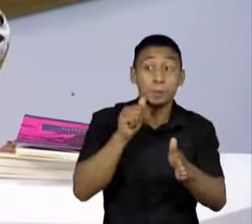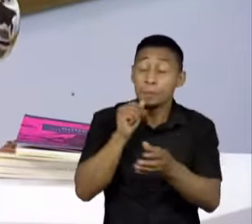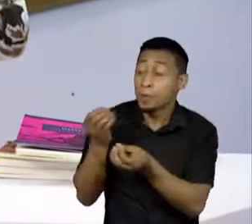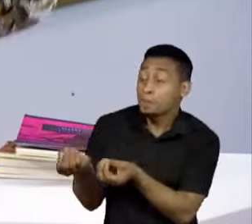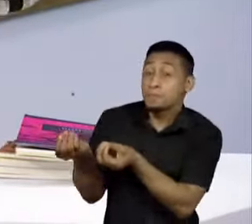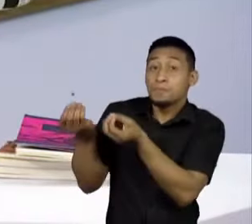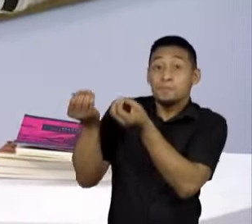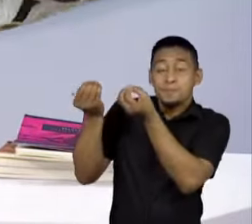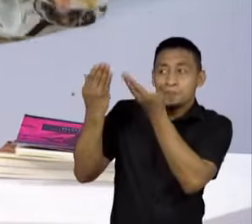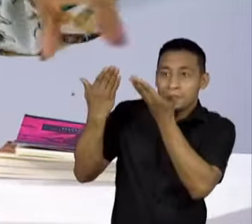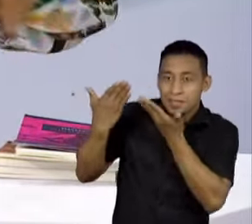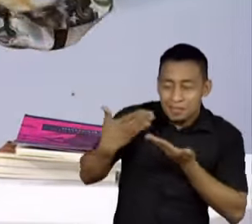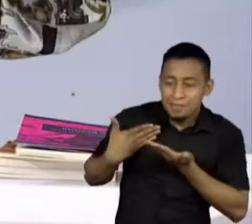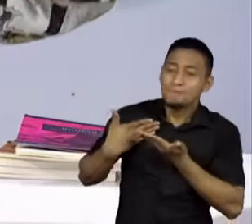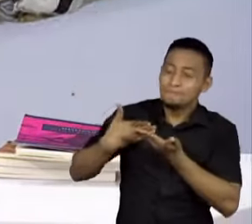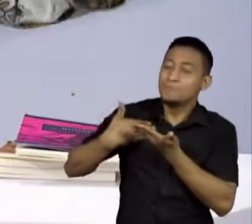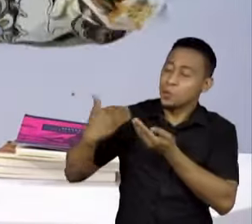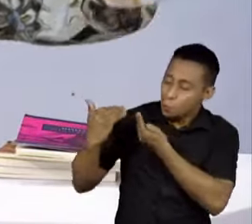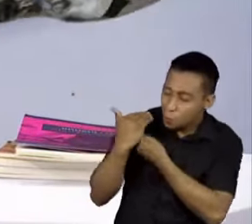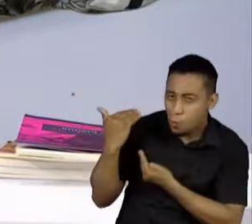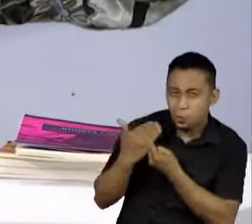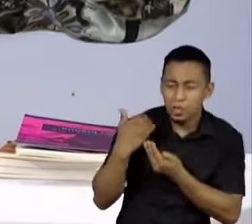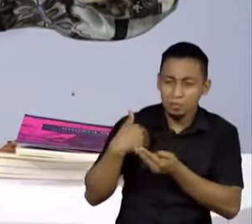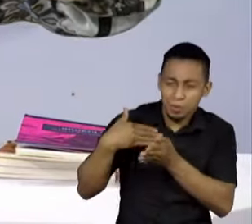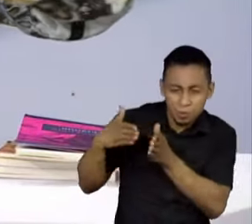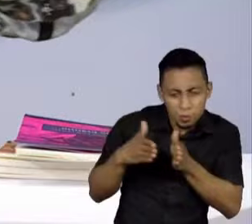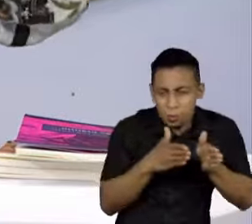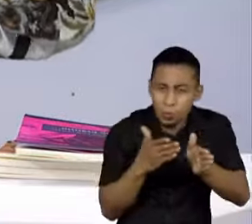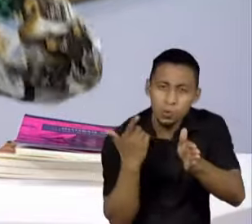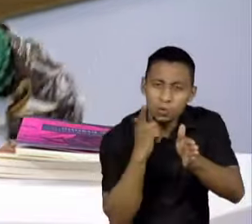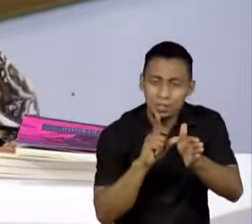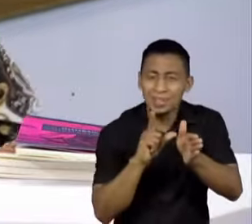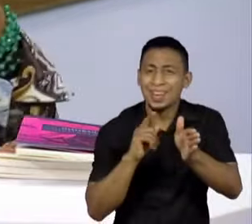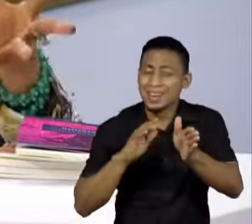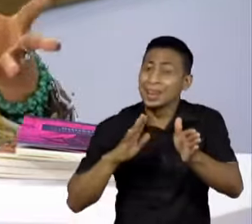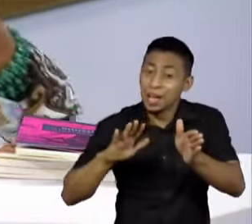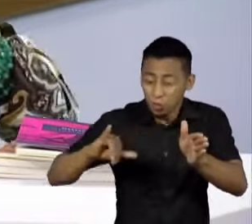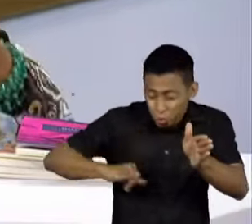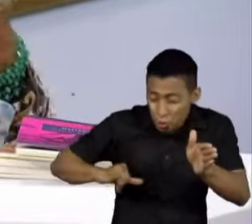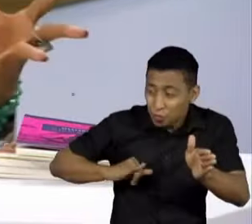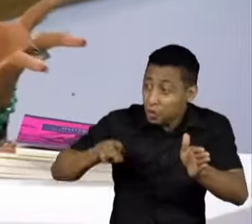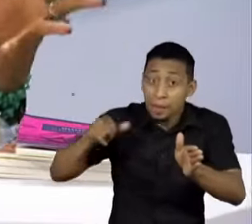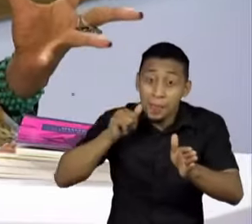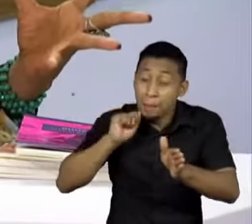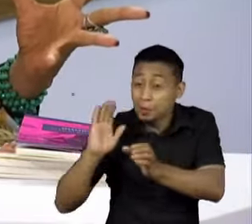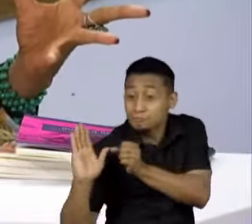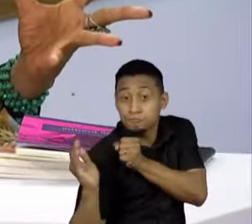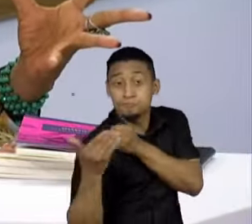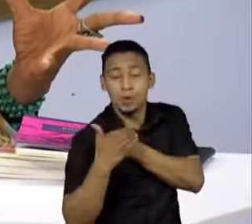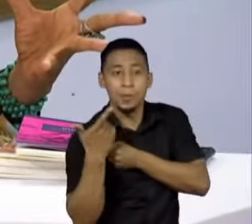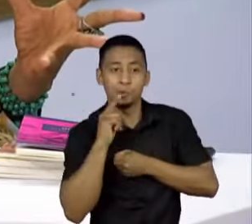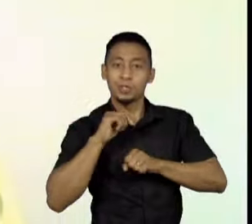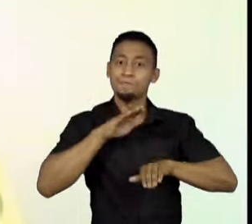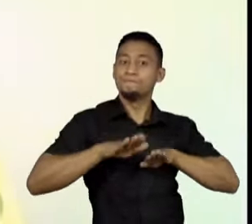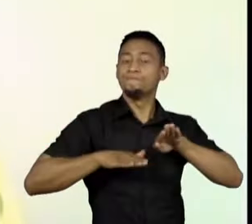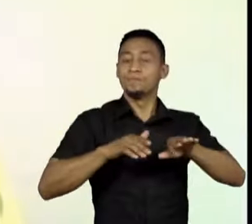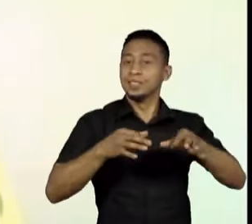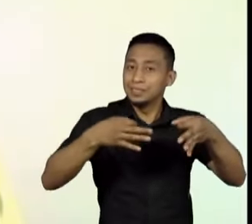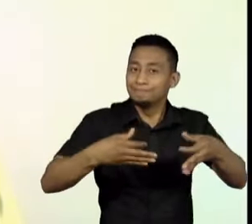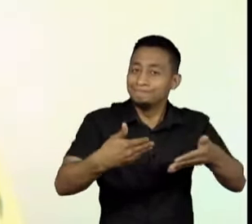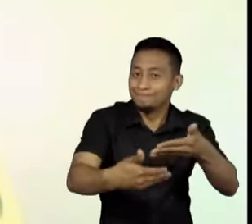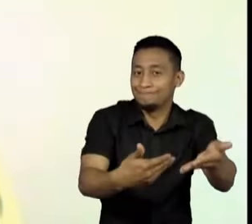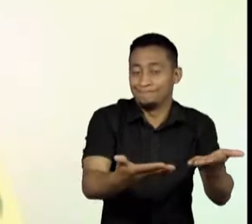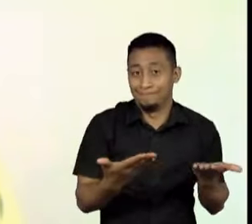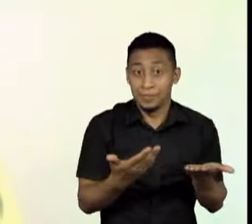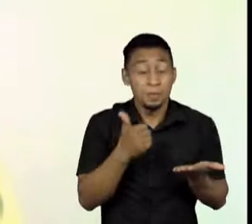vida, apontando-me o fogo disfarçado em cinzas e a agulha do tempo movendo no palheiro. Foi